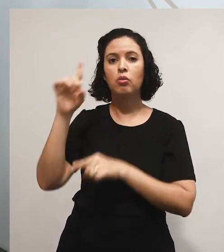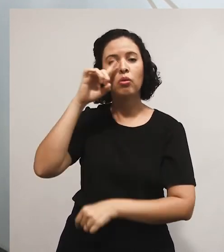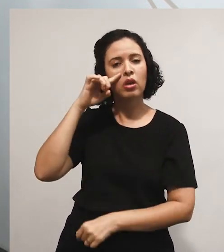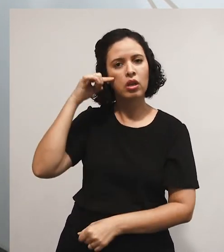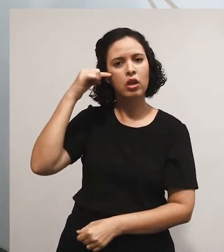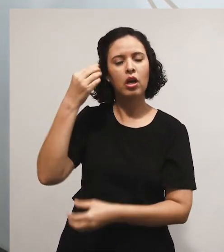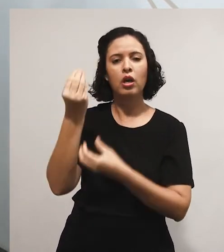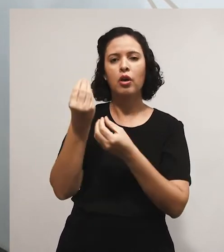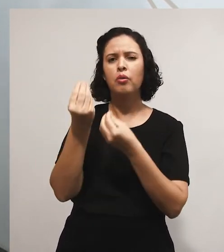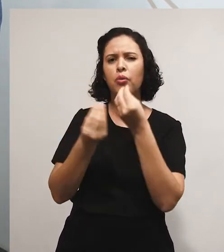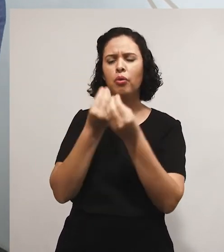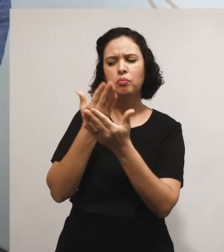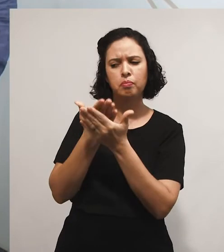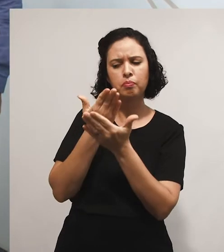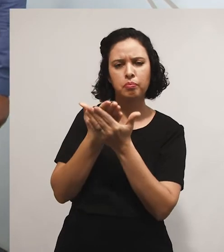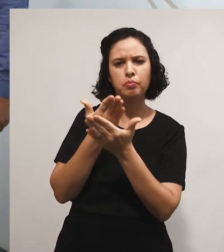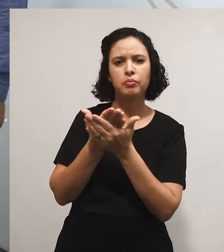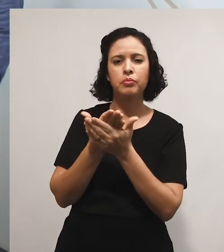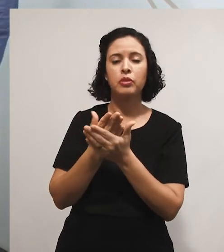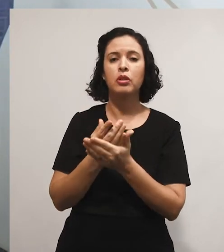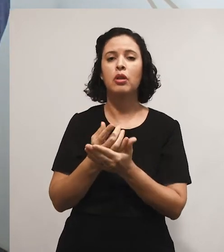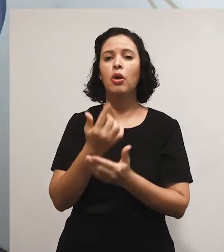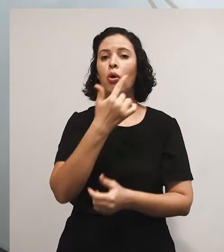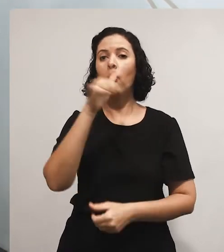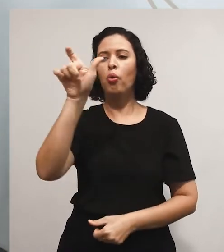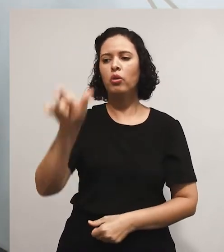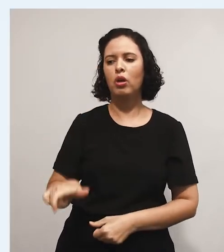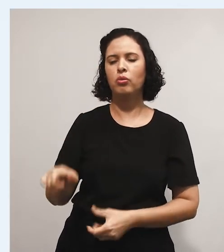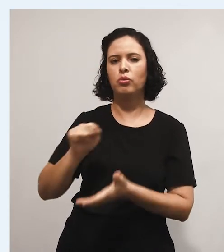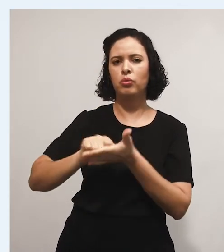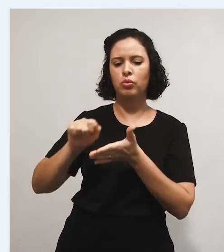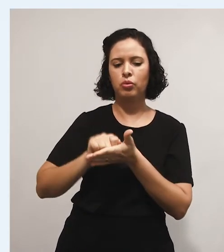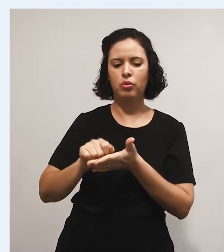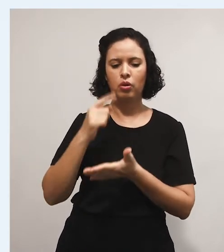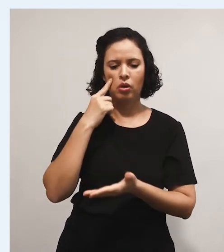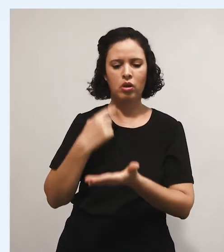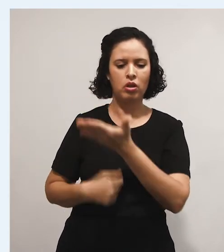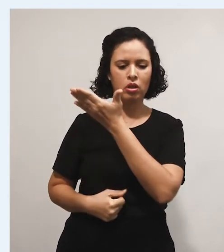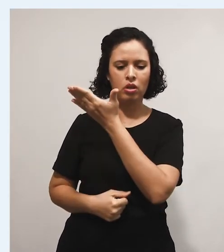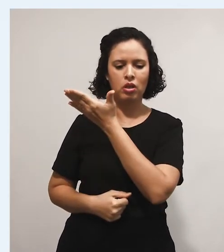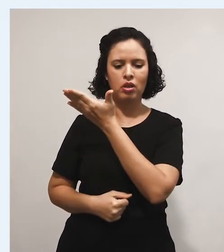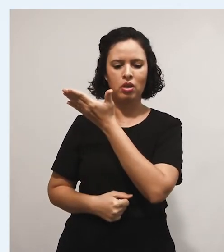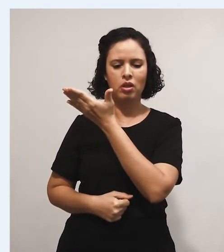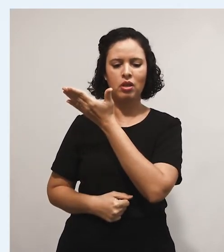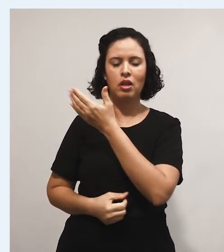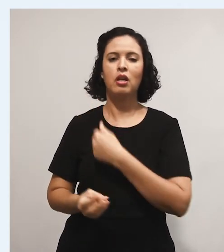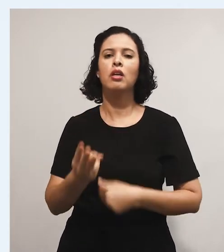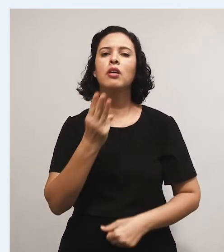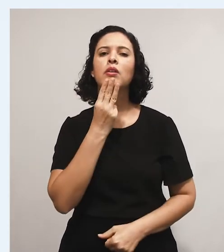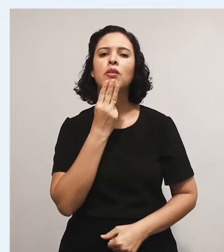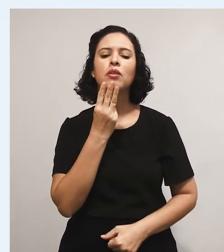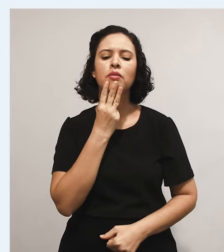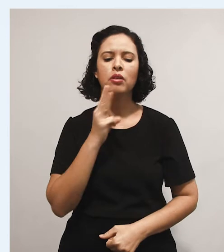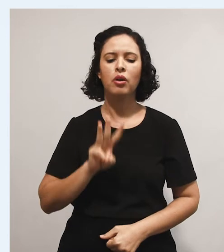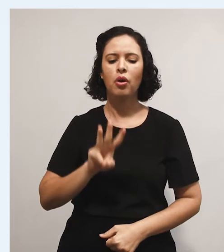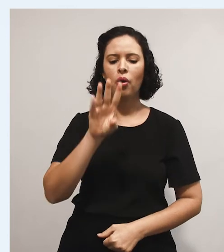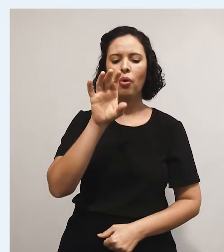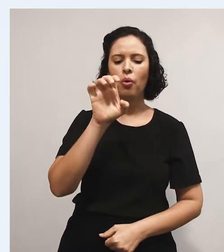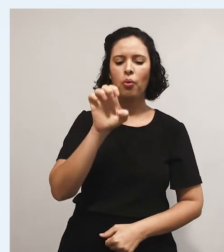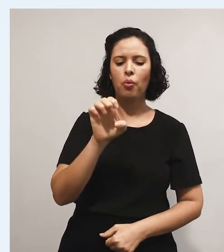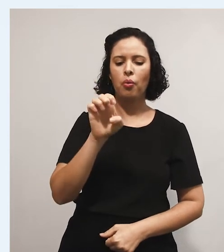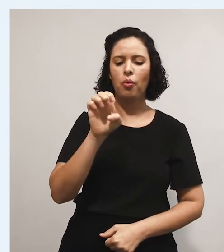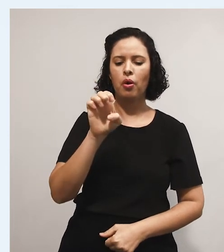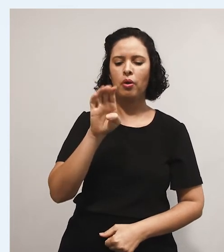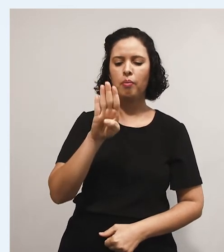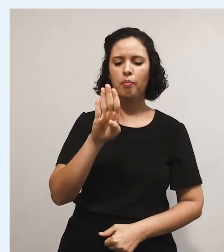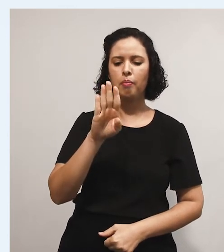compreender. Outro autor que nós vamos trabalhar também, trazer aqui para vocês, é o Max Weber, né? Além do Durkheim, nós vamos